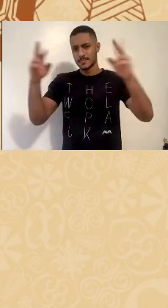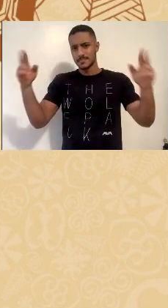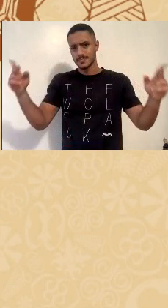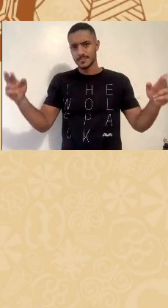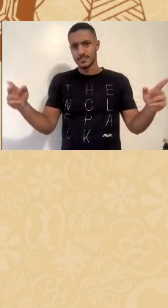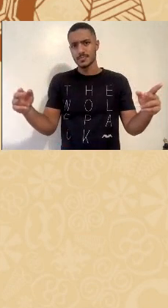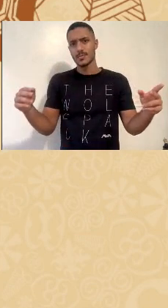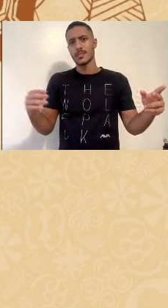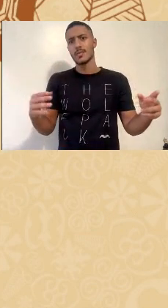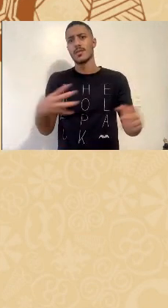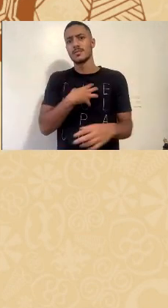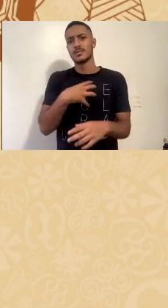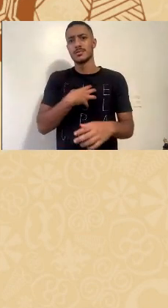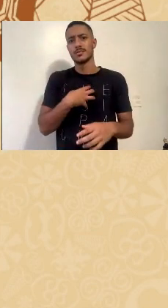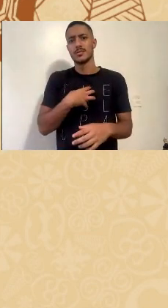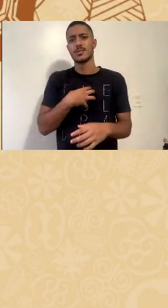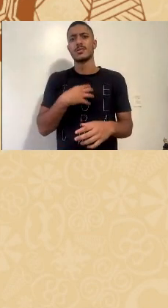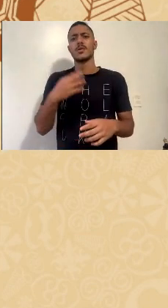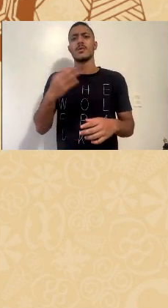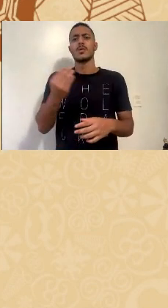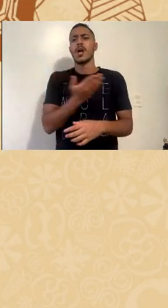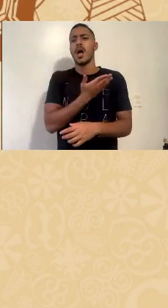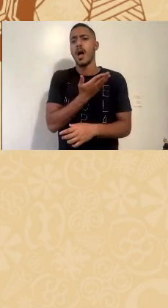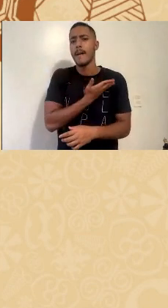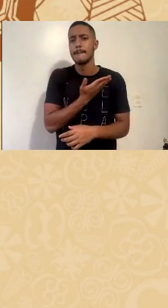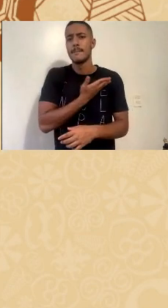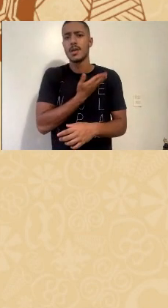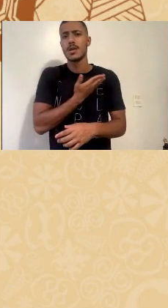Muito chegou para amigos e amigas, e